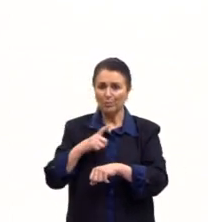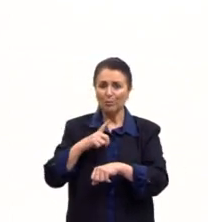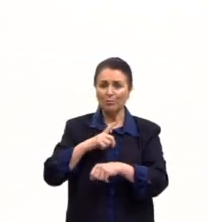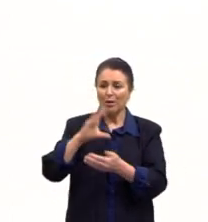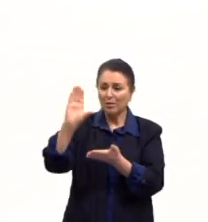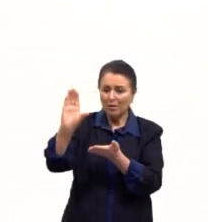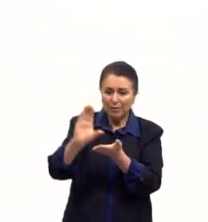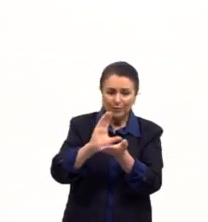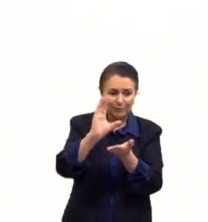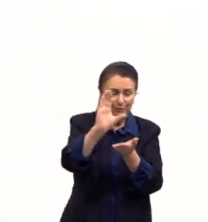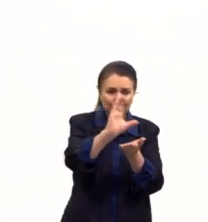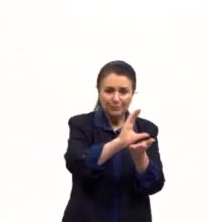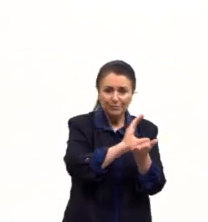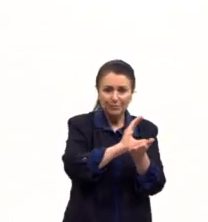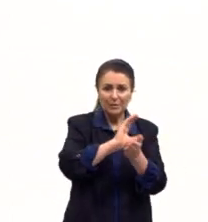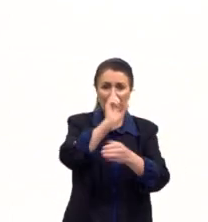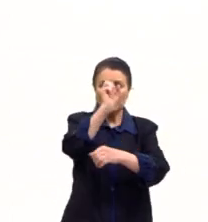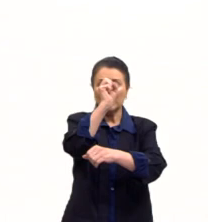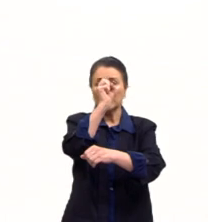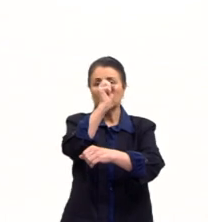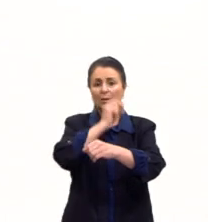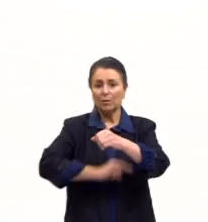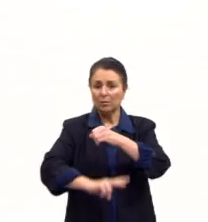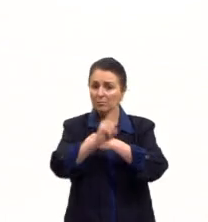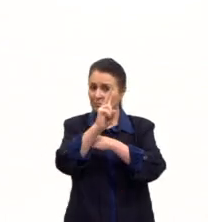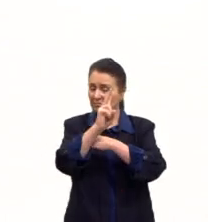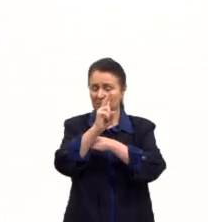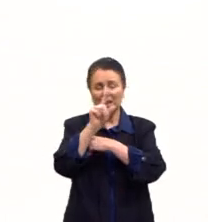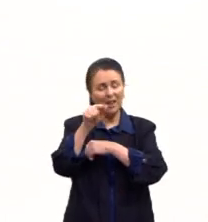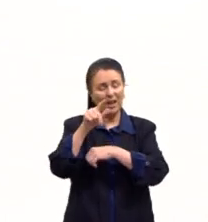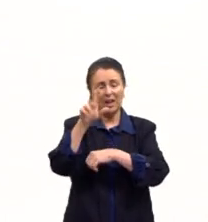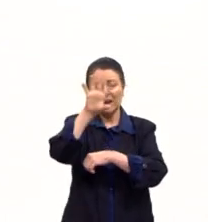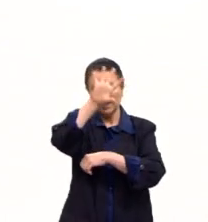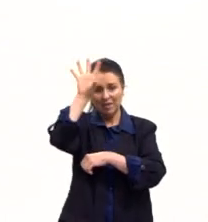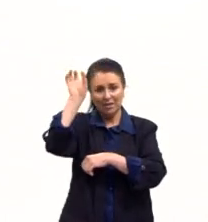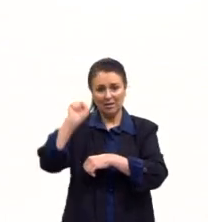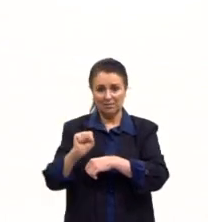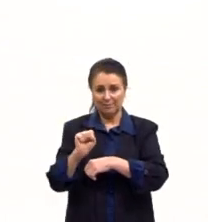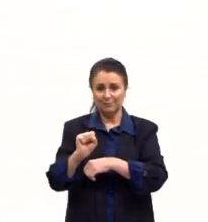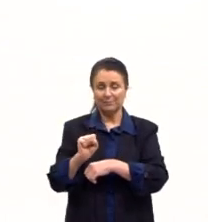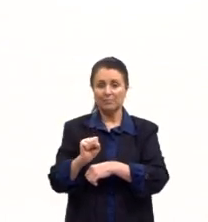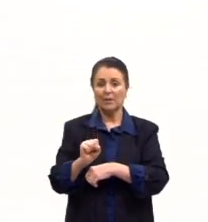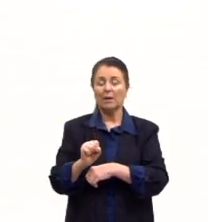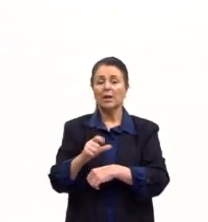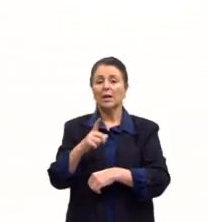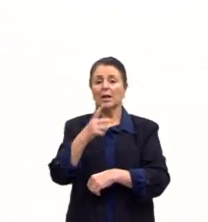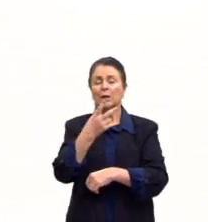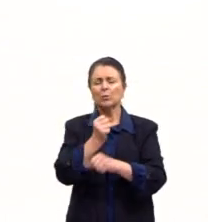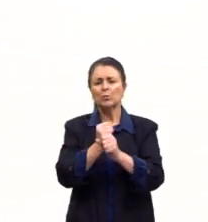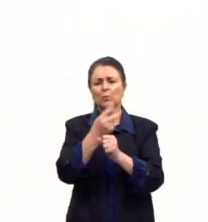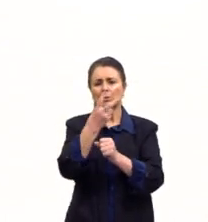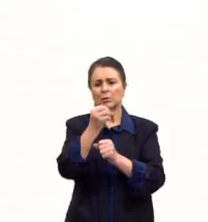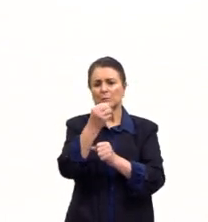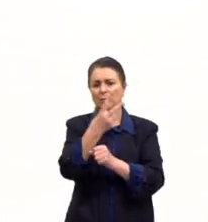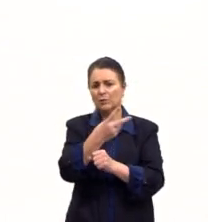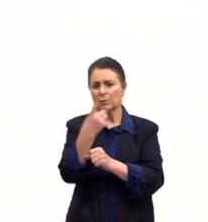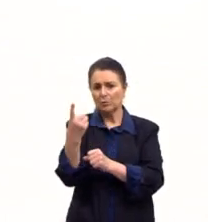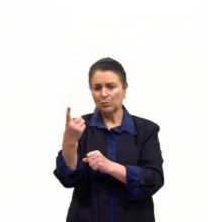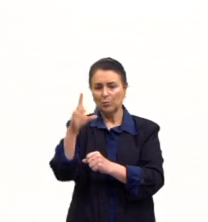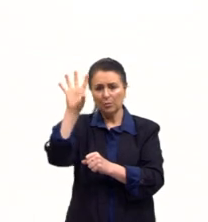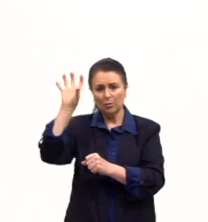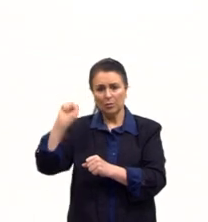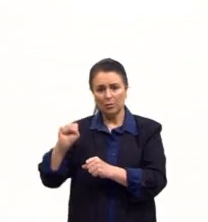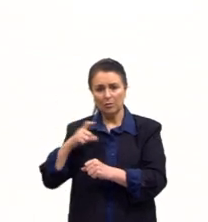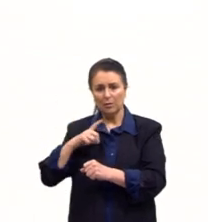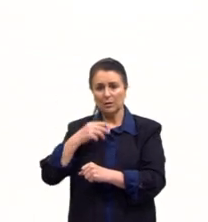na na questão da África só para você ter uma ideia em 2021 a África do Sul vai